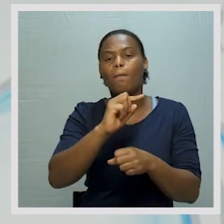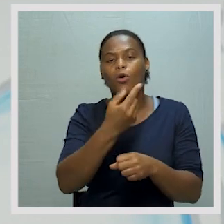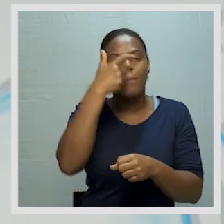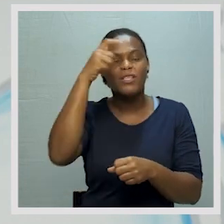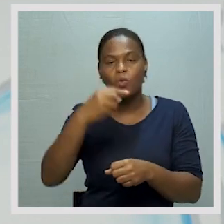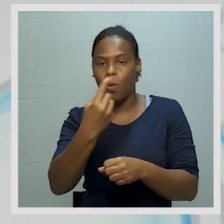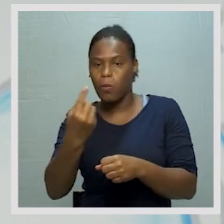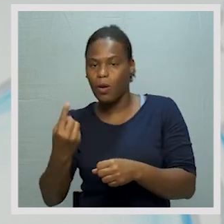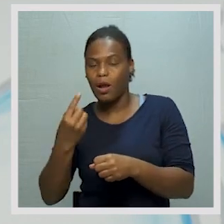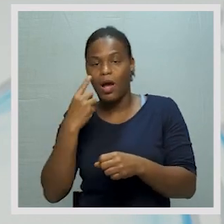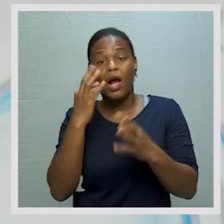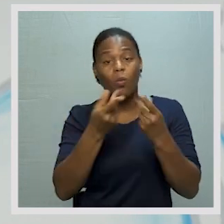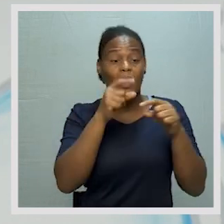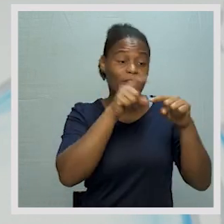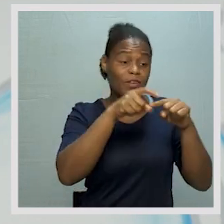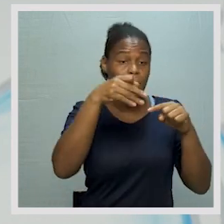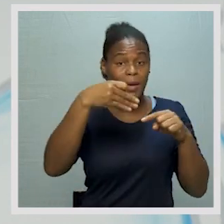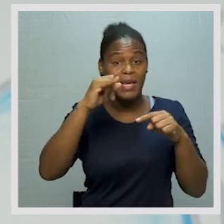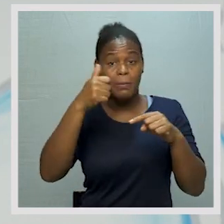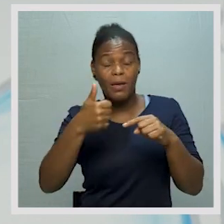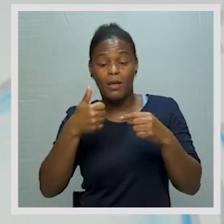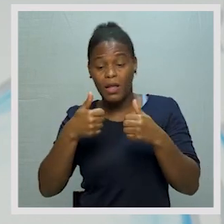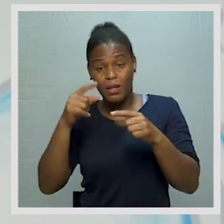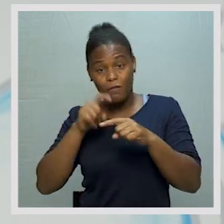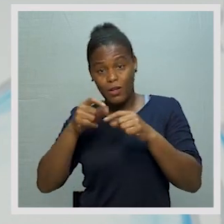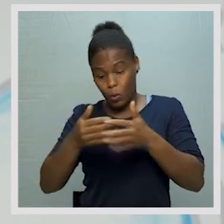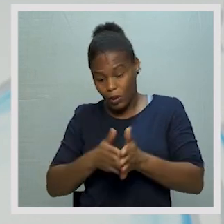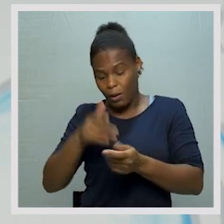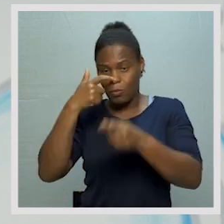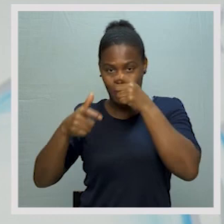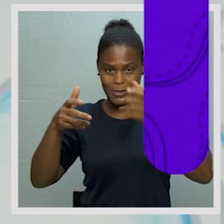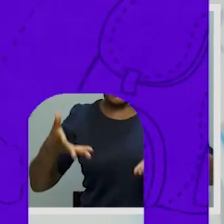calcula-se dividindo o produto interno bruto pelo total da população.